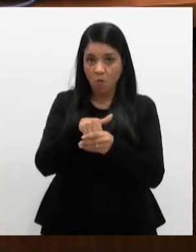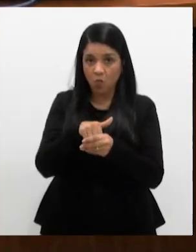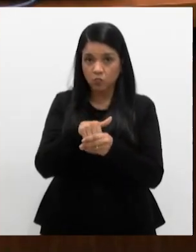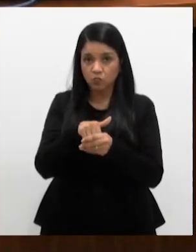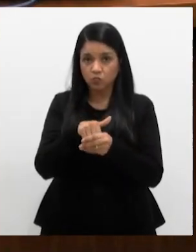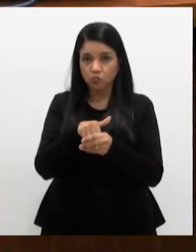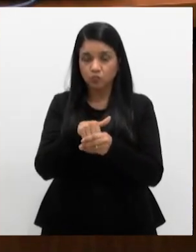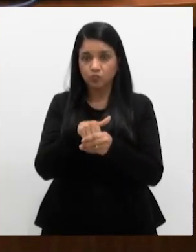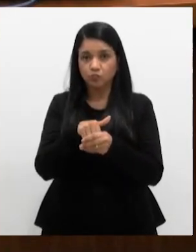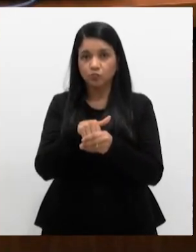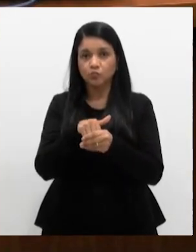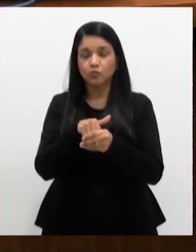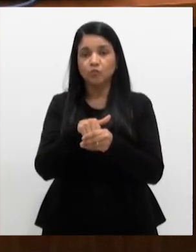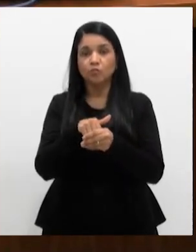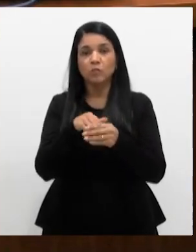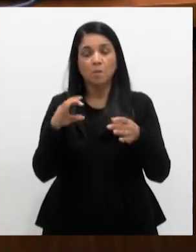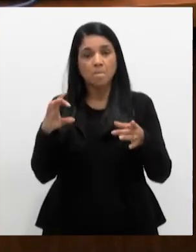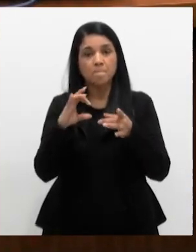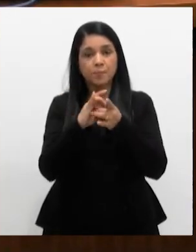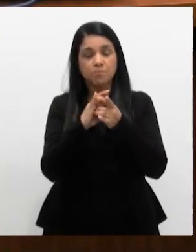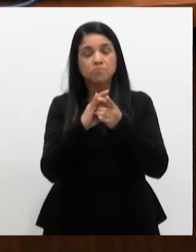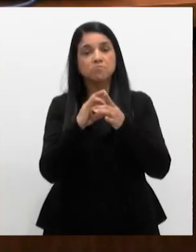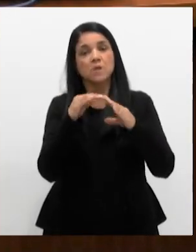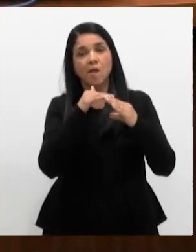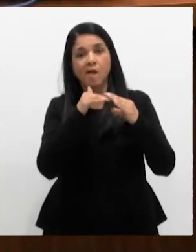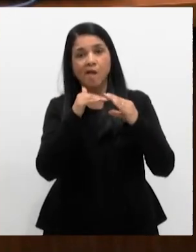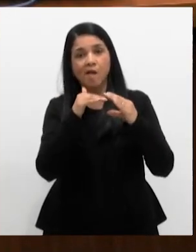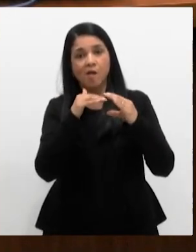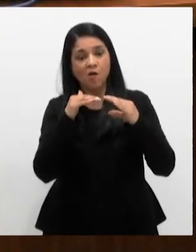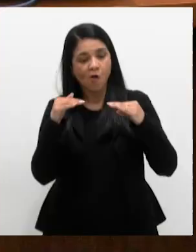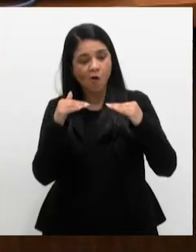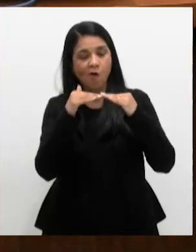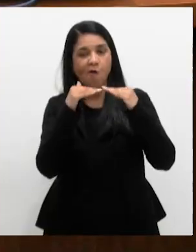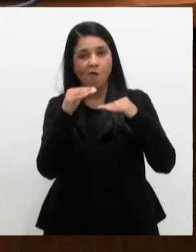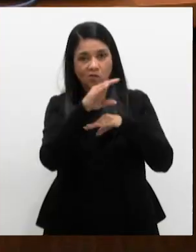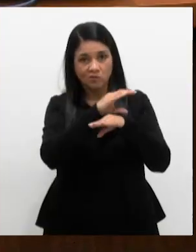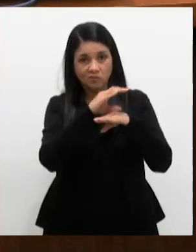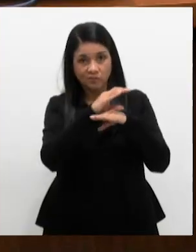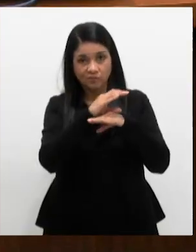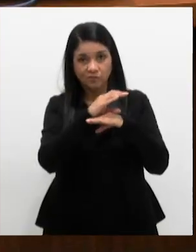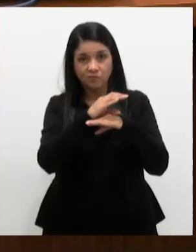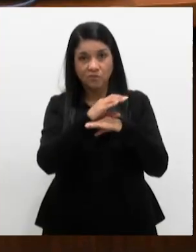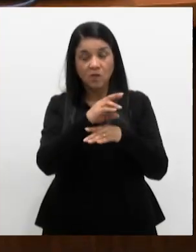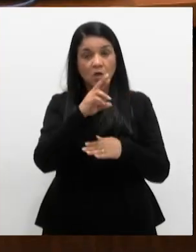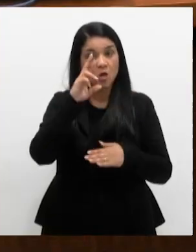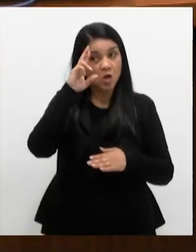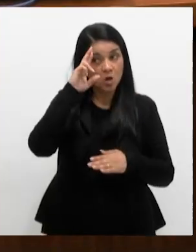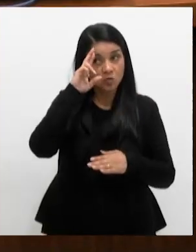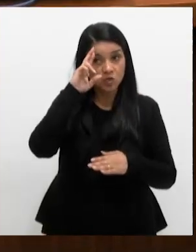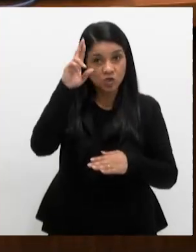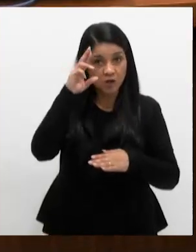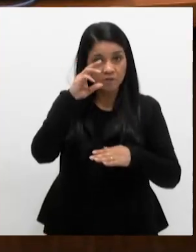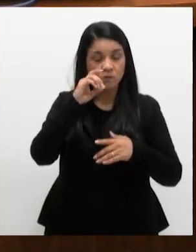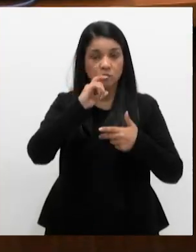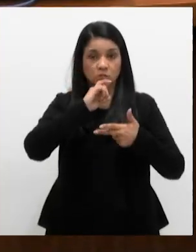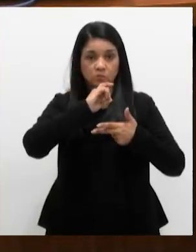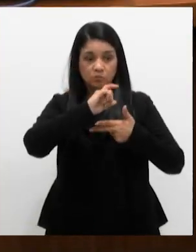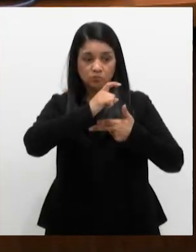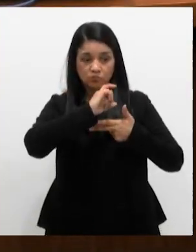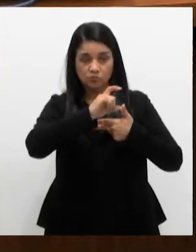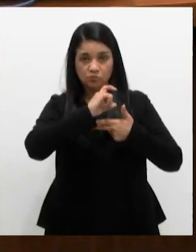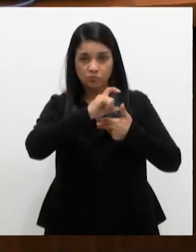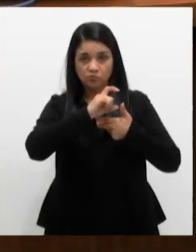num aspecto de constitucionalidade que cabe ao chefe do Poder Executivo trazer à